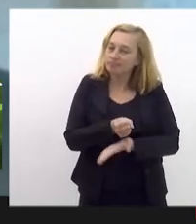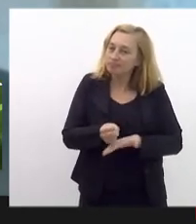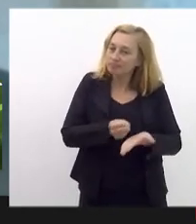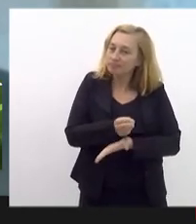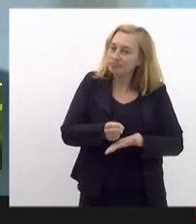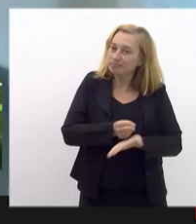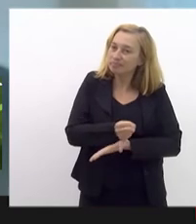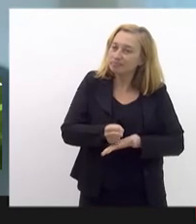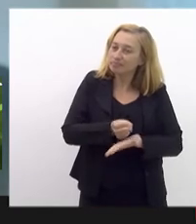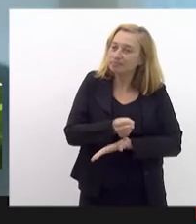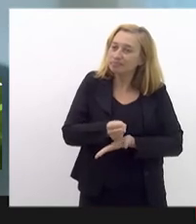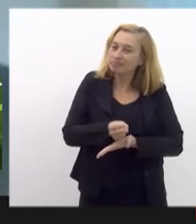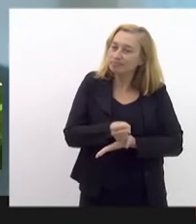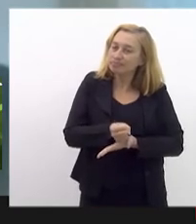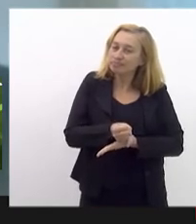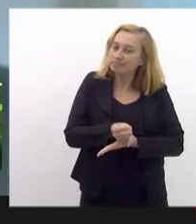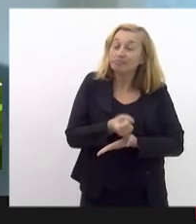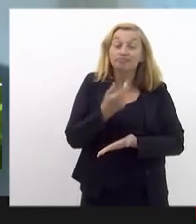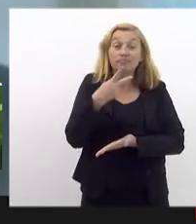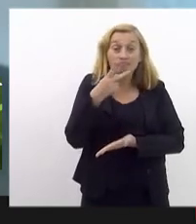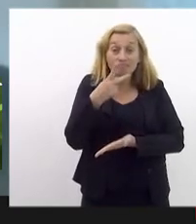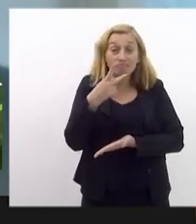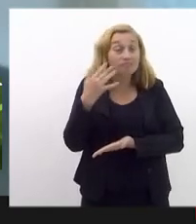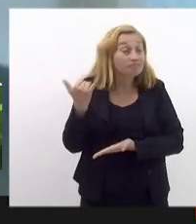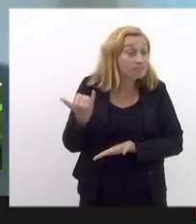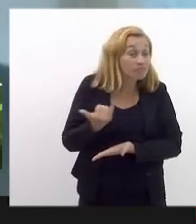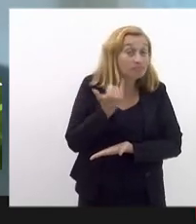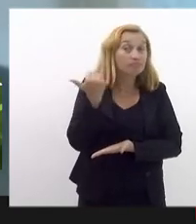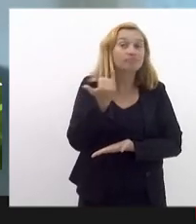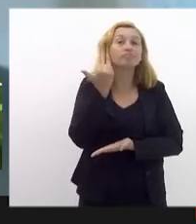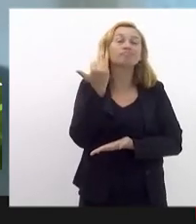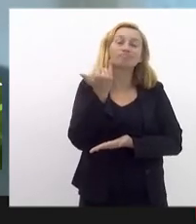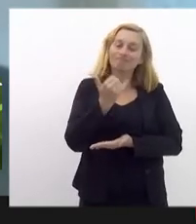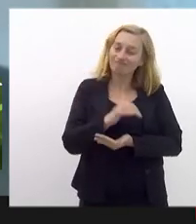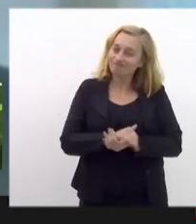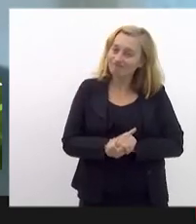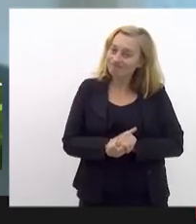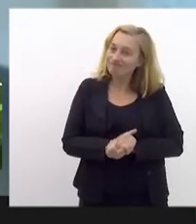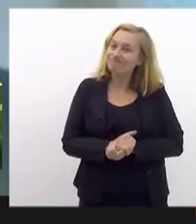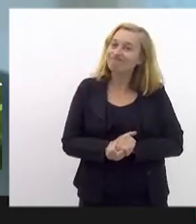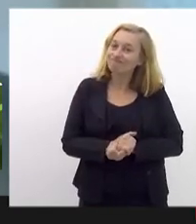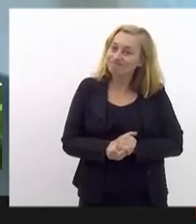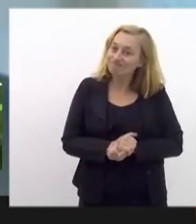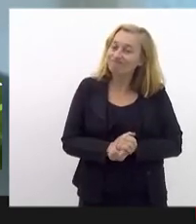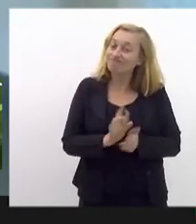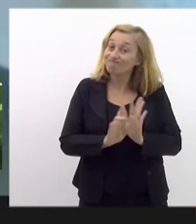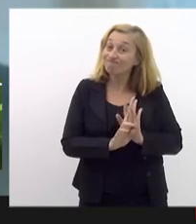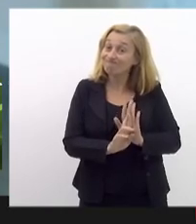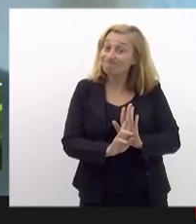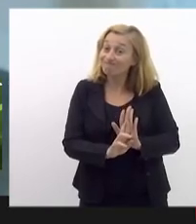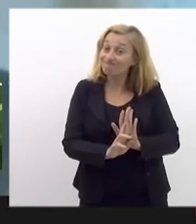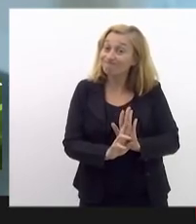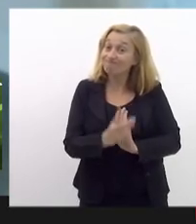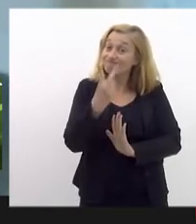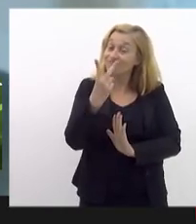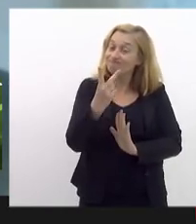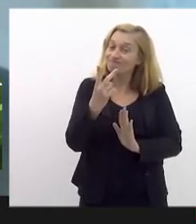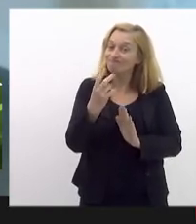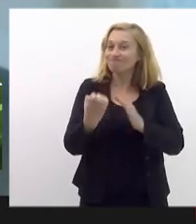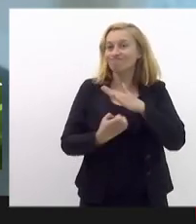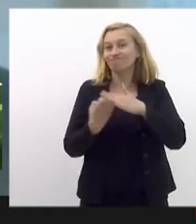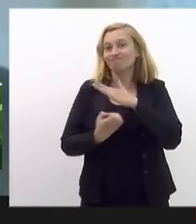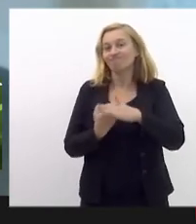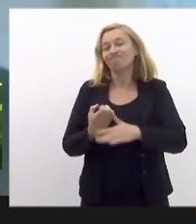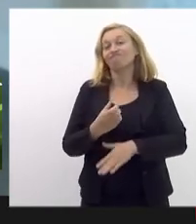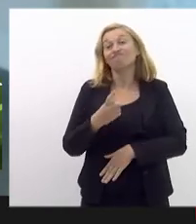basicamente em comentar, em colocar uma representação de 2 empresas. E